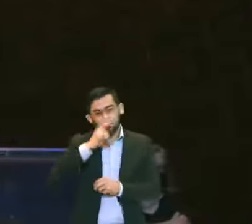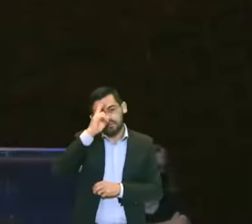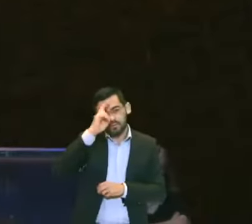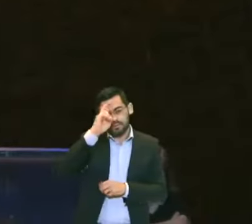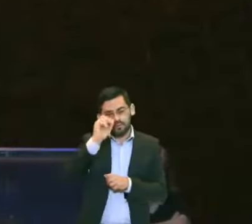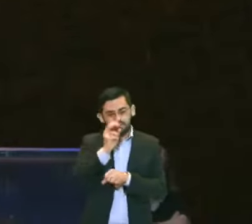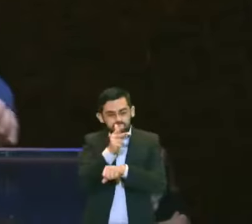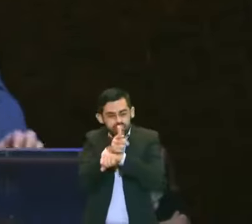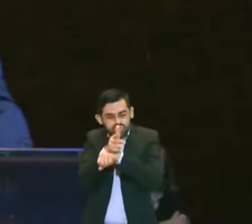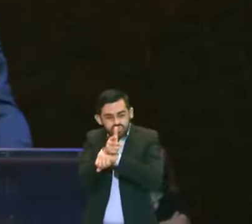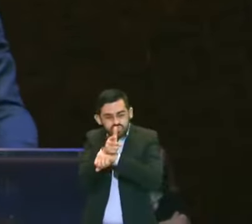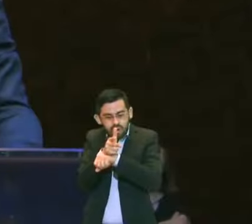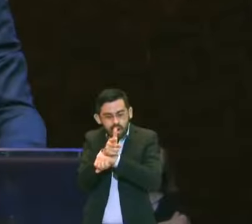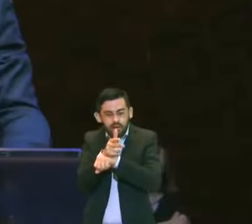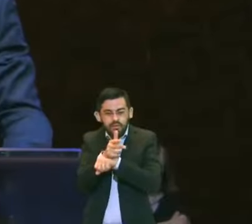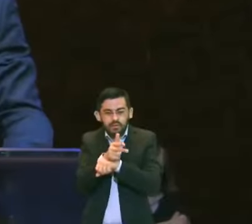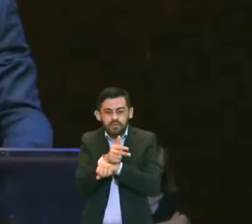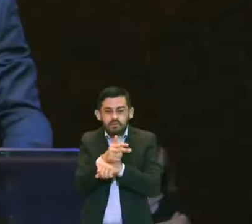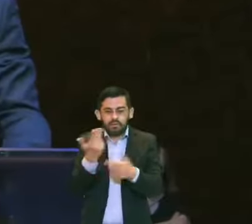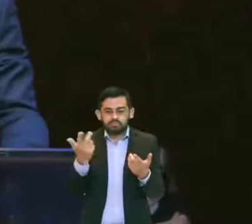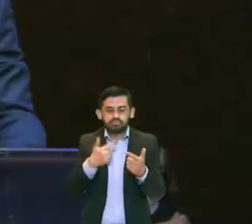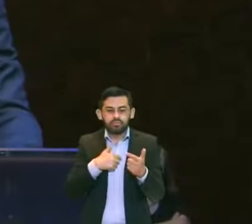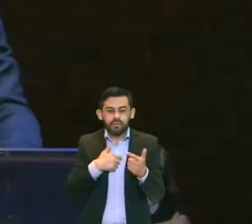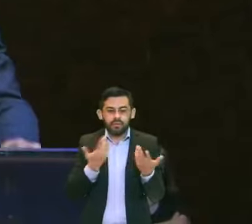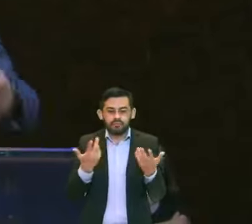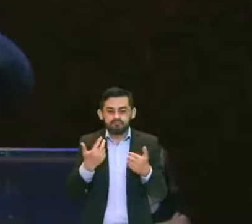vídeo que eu falava de um problema que eu tinha.